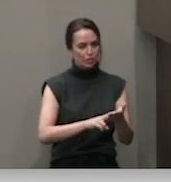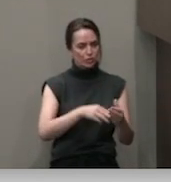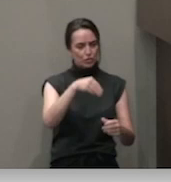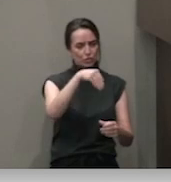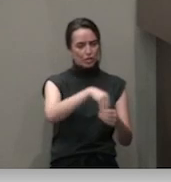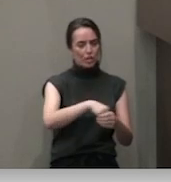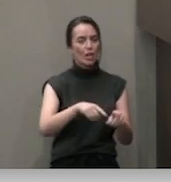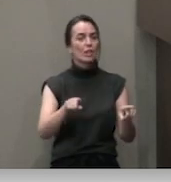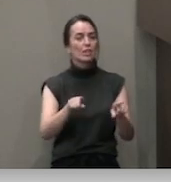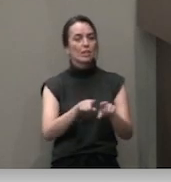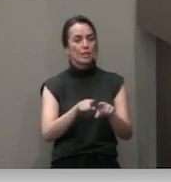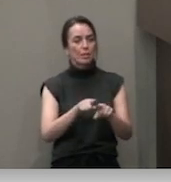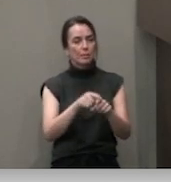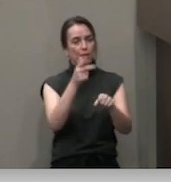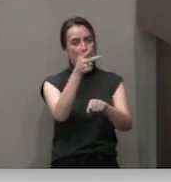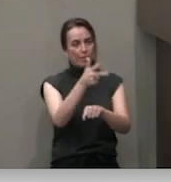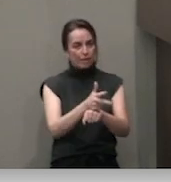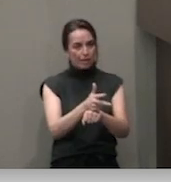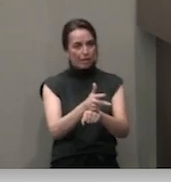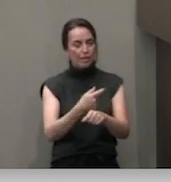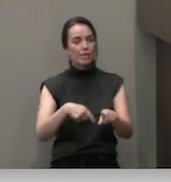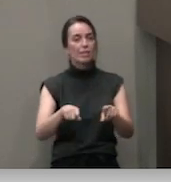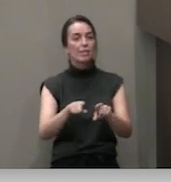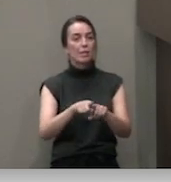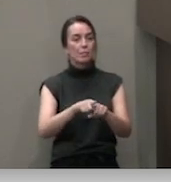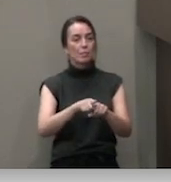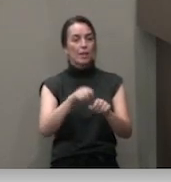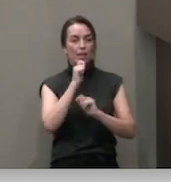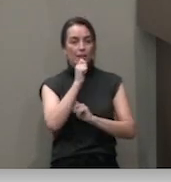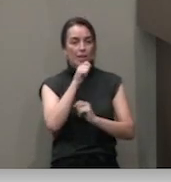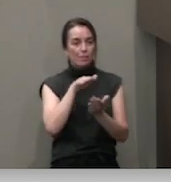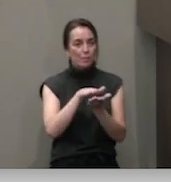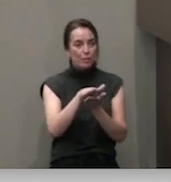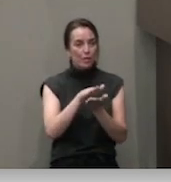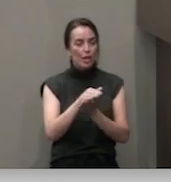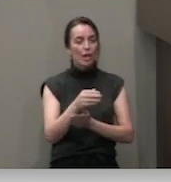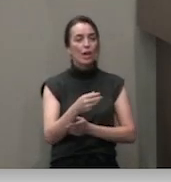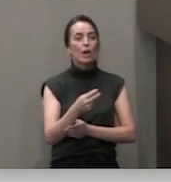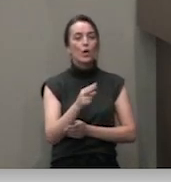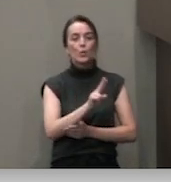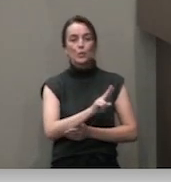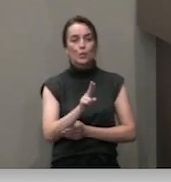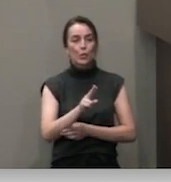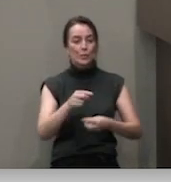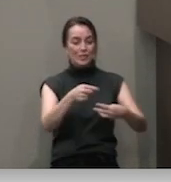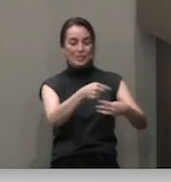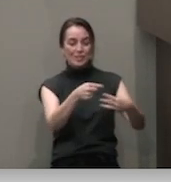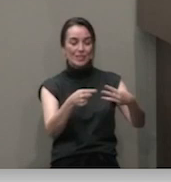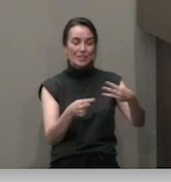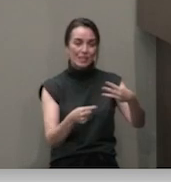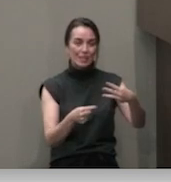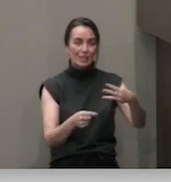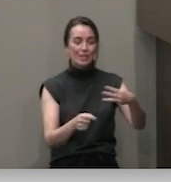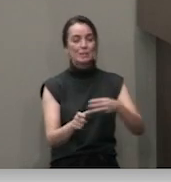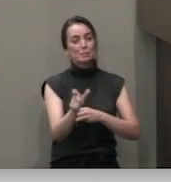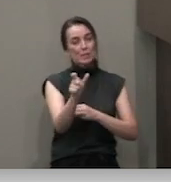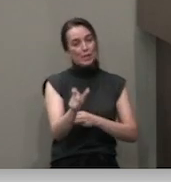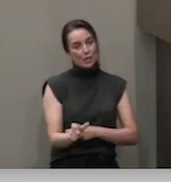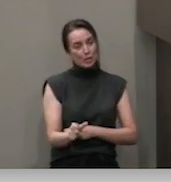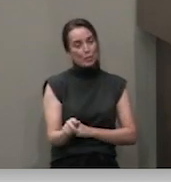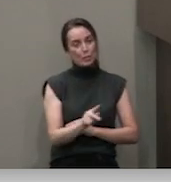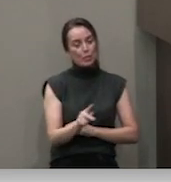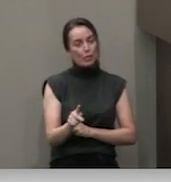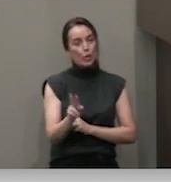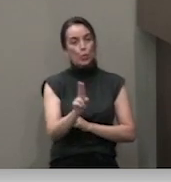Nas reportagens o nome de três personalidades professores da nossa universidade